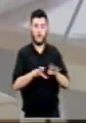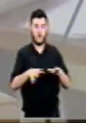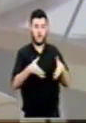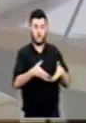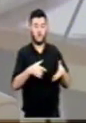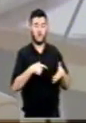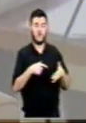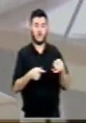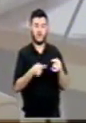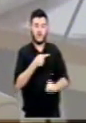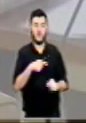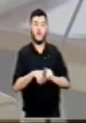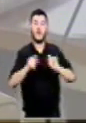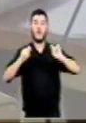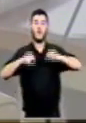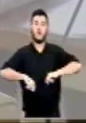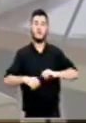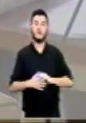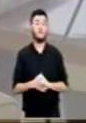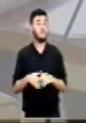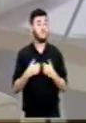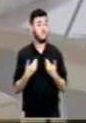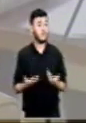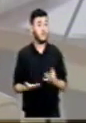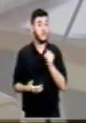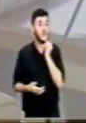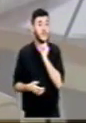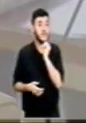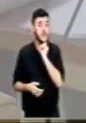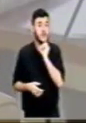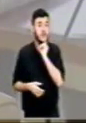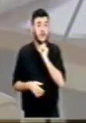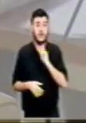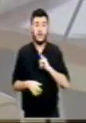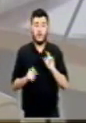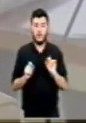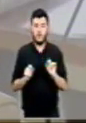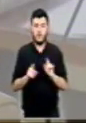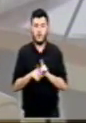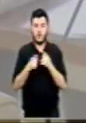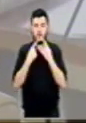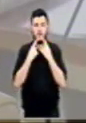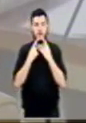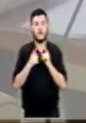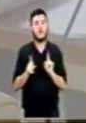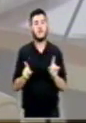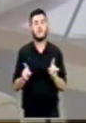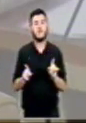condição. Isso está, por exemplo, no precedente da reclamação